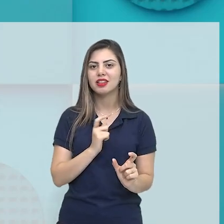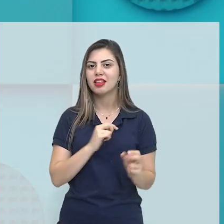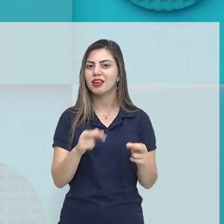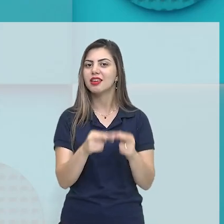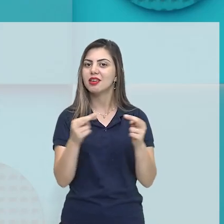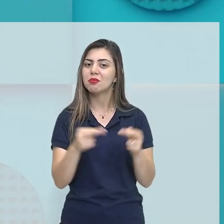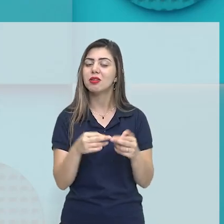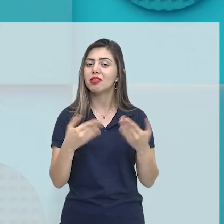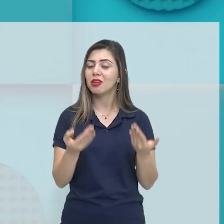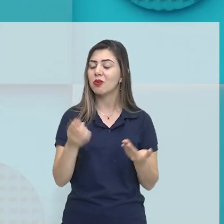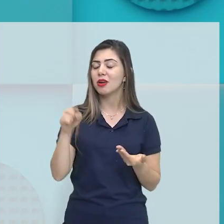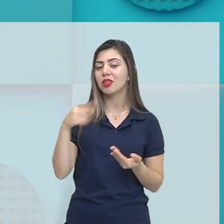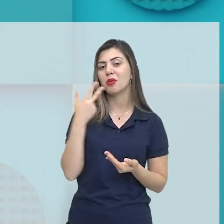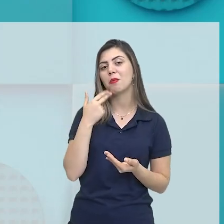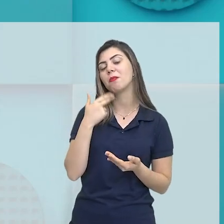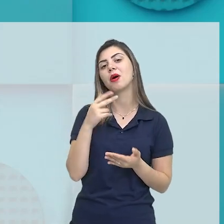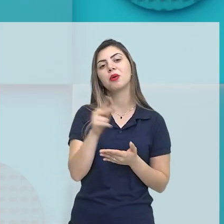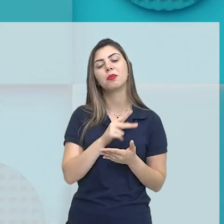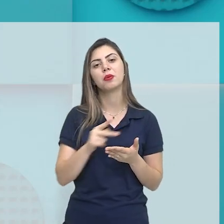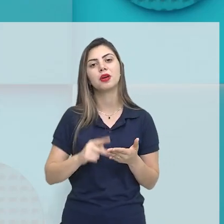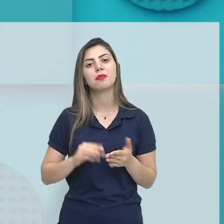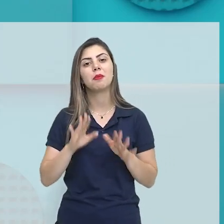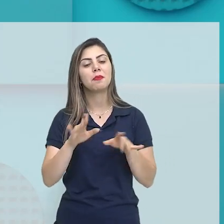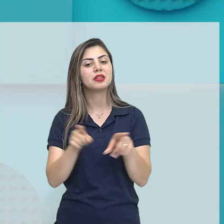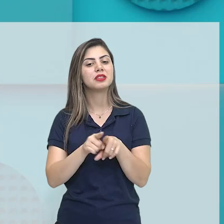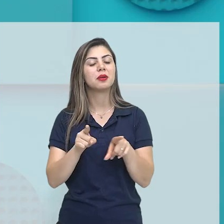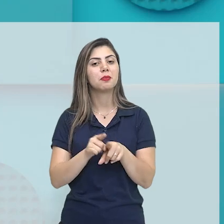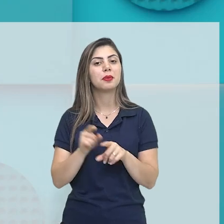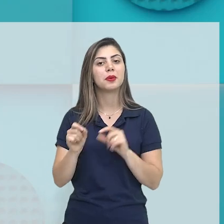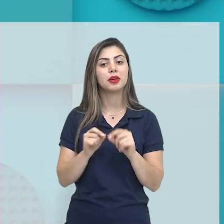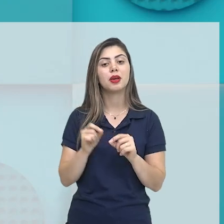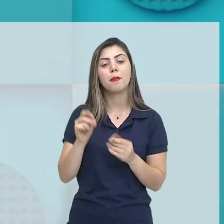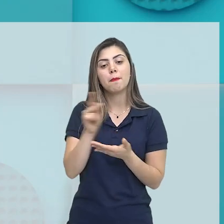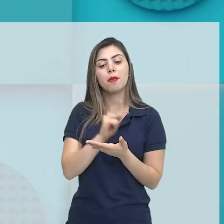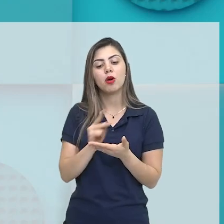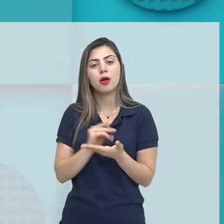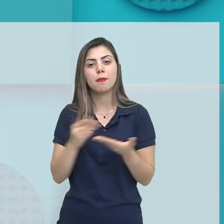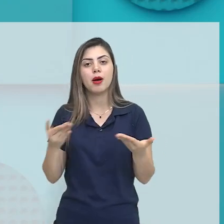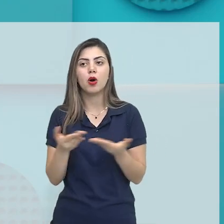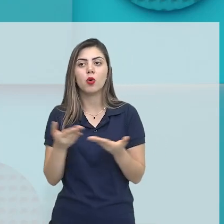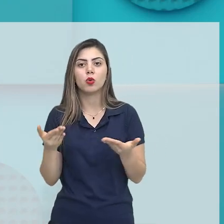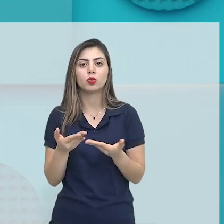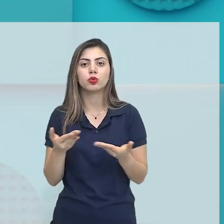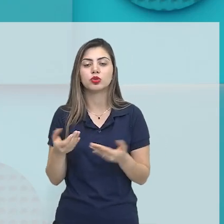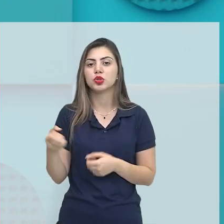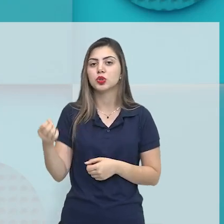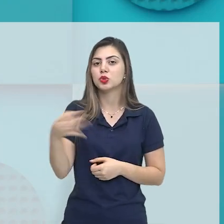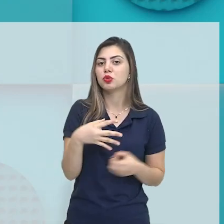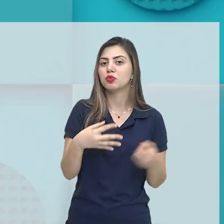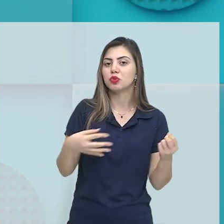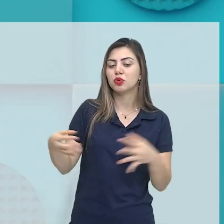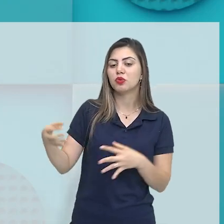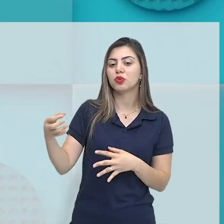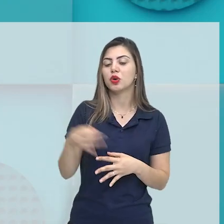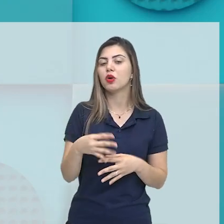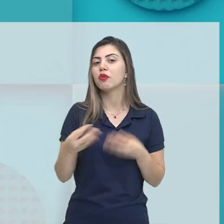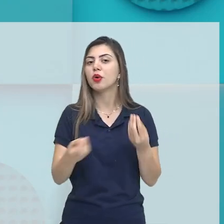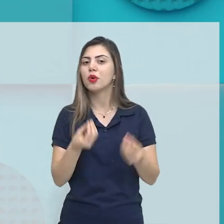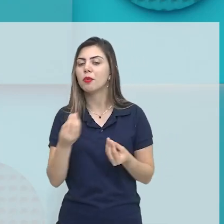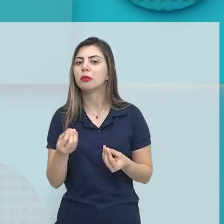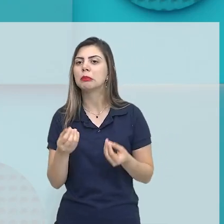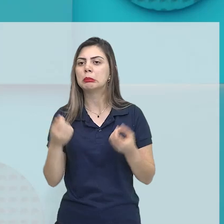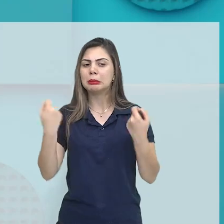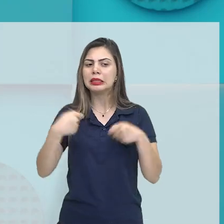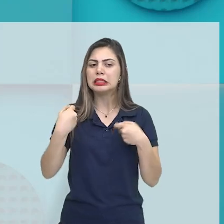nos poemas. Mas também poemas atuais, poemas modernos, não têm